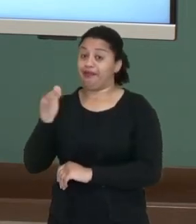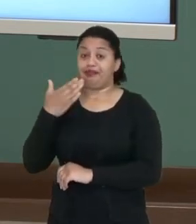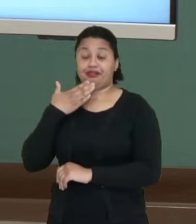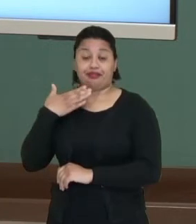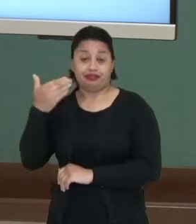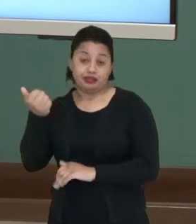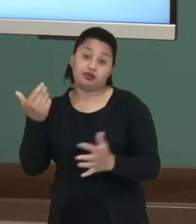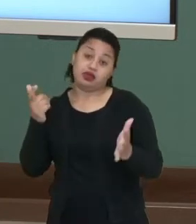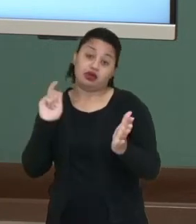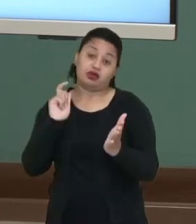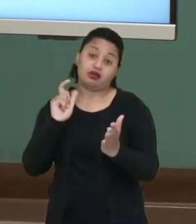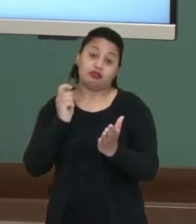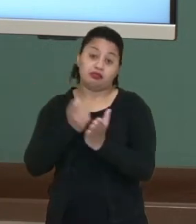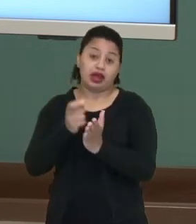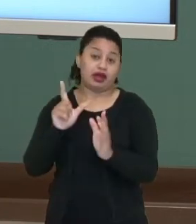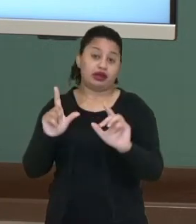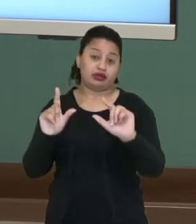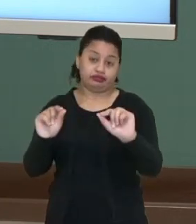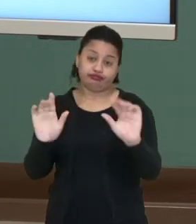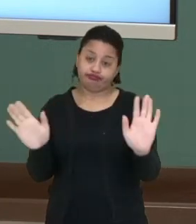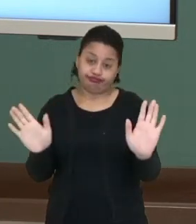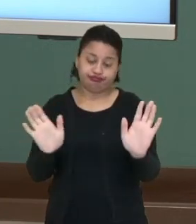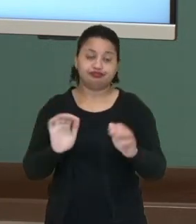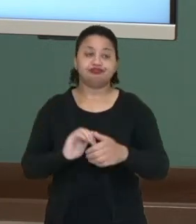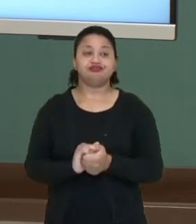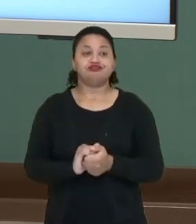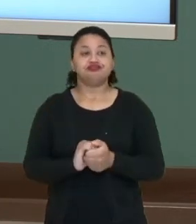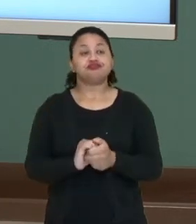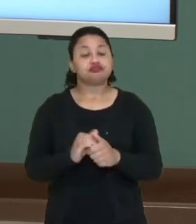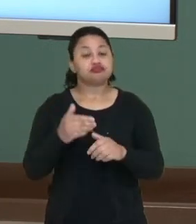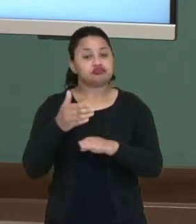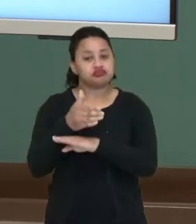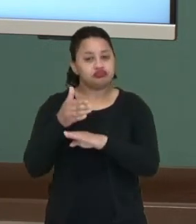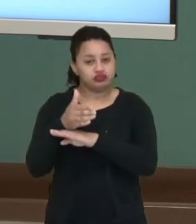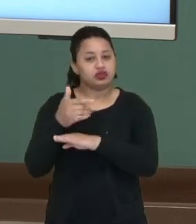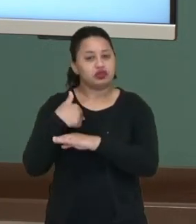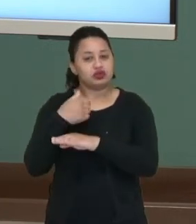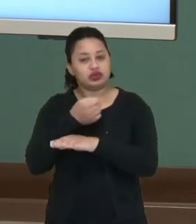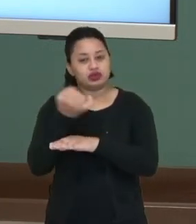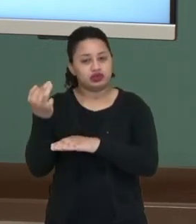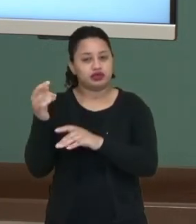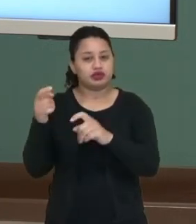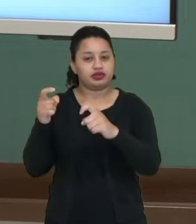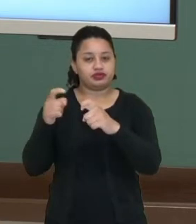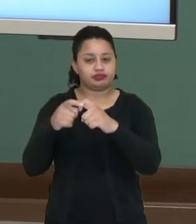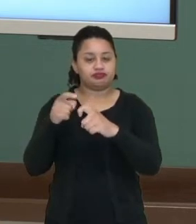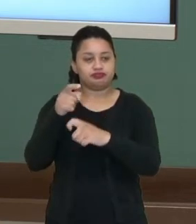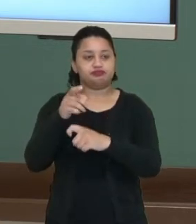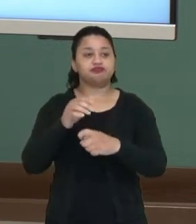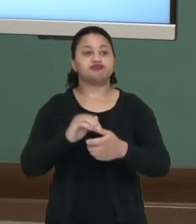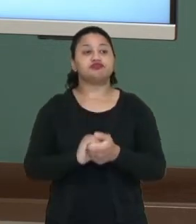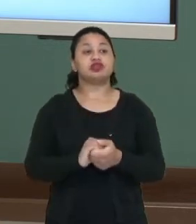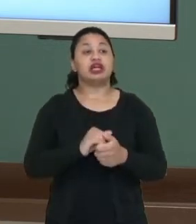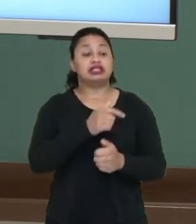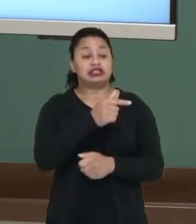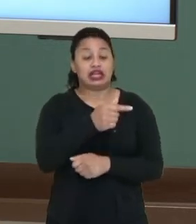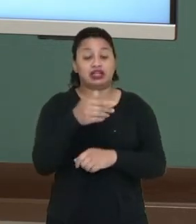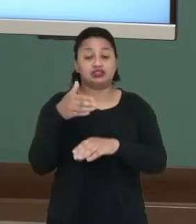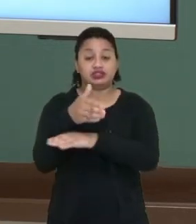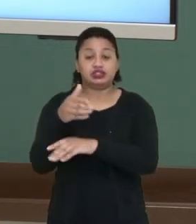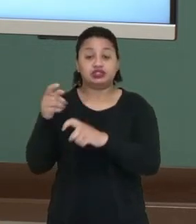pouco menos e vai ser atendido da mesma maneira, na quantidade de consultas. 7 consultas no plano A vão